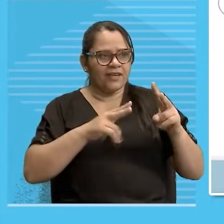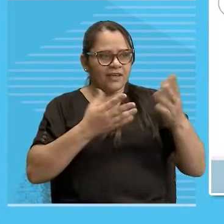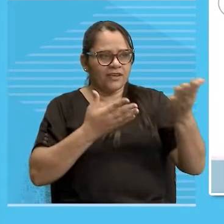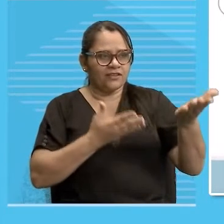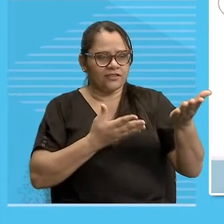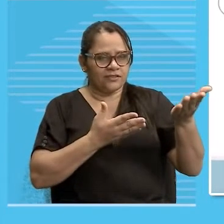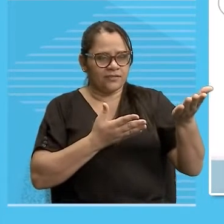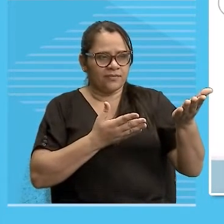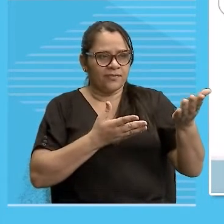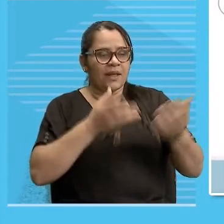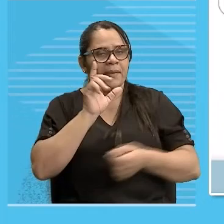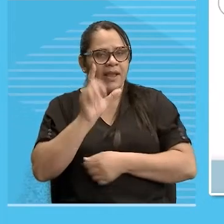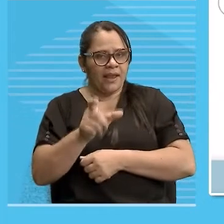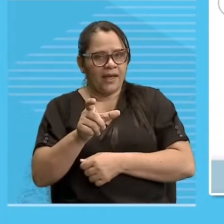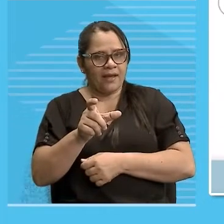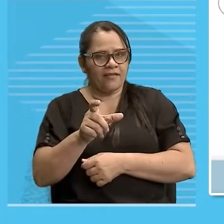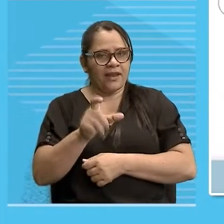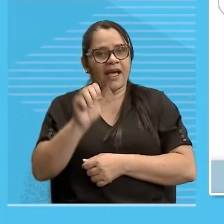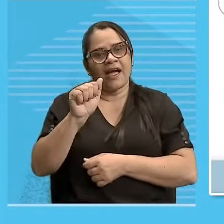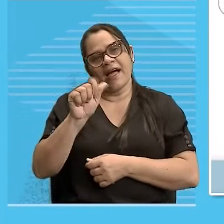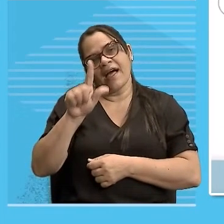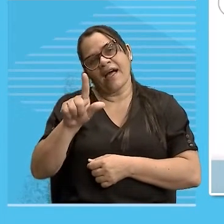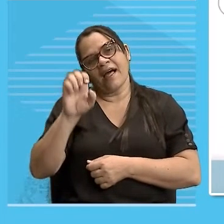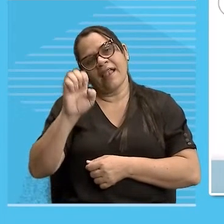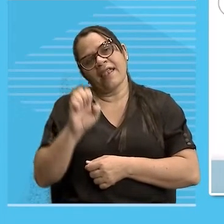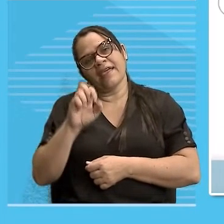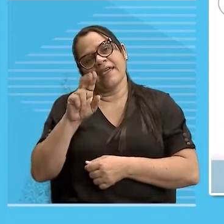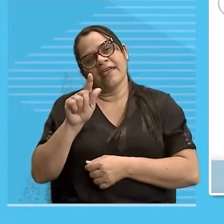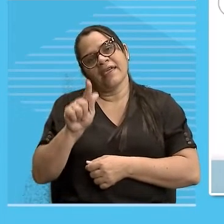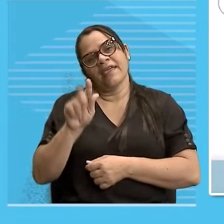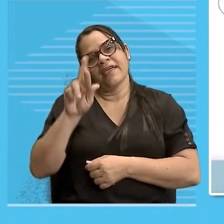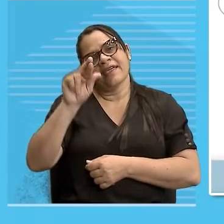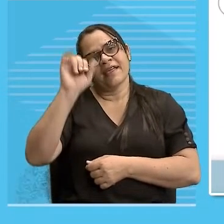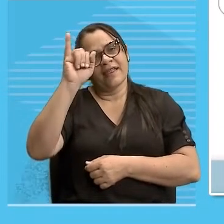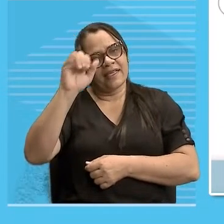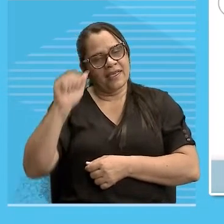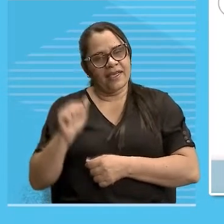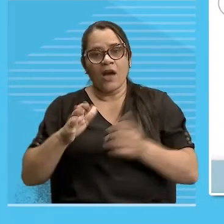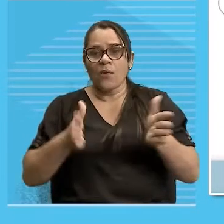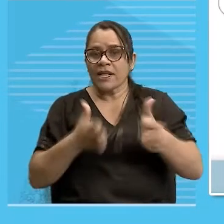barrinha lateral. Alegria, entusiasmo.